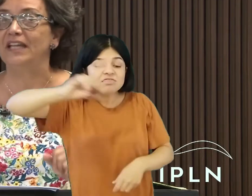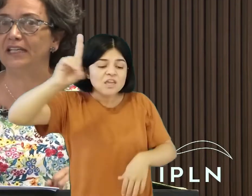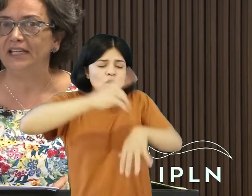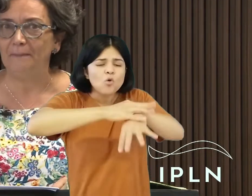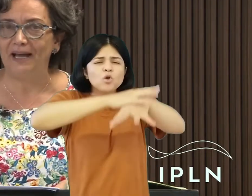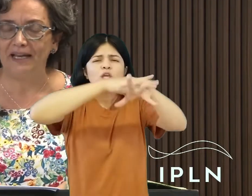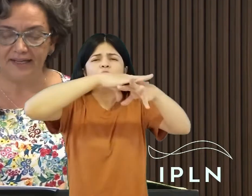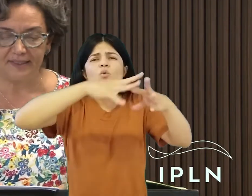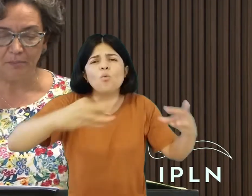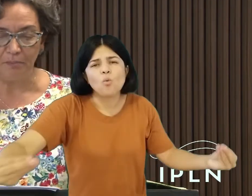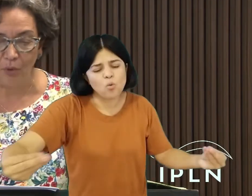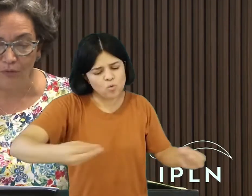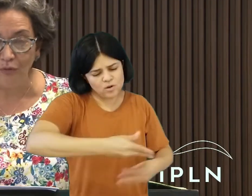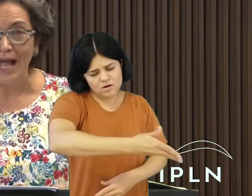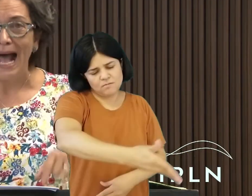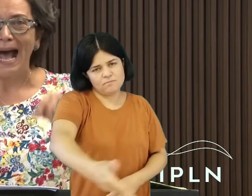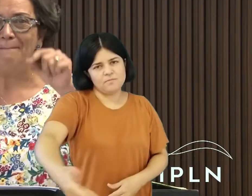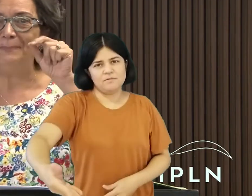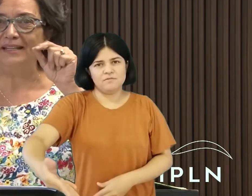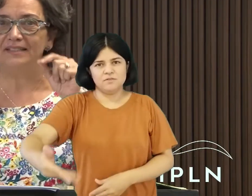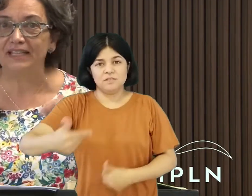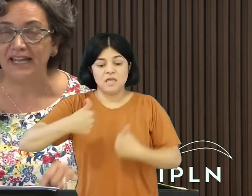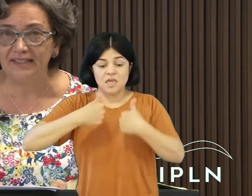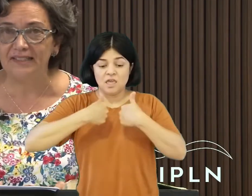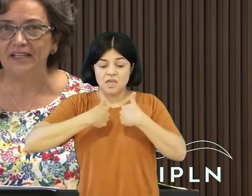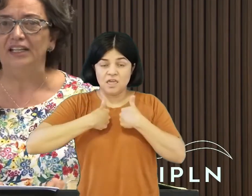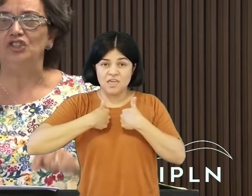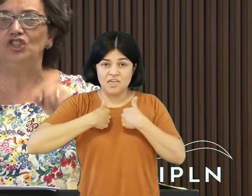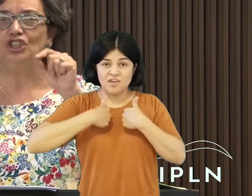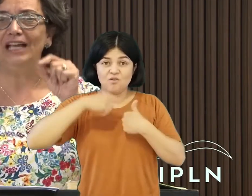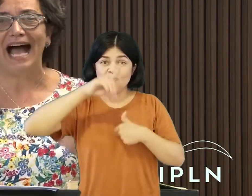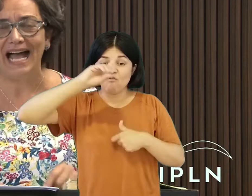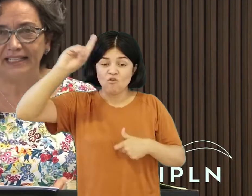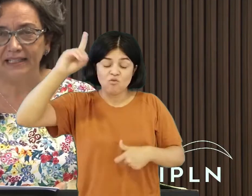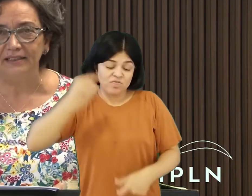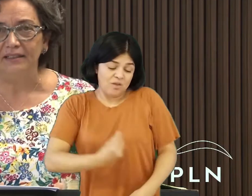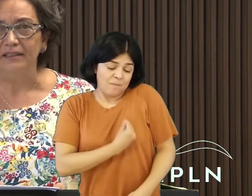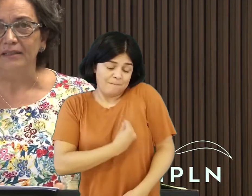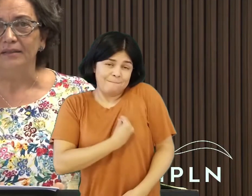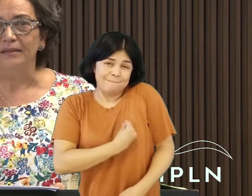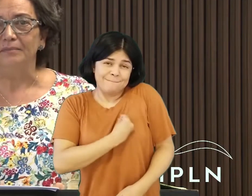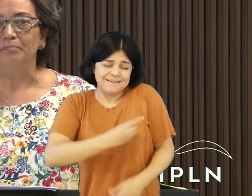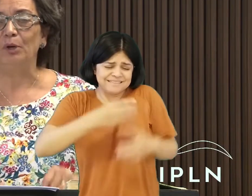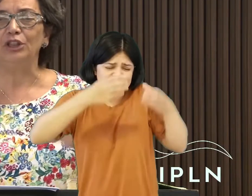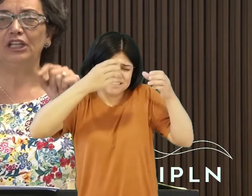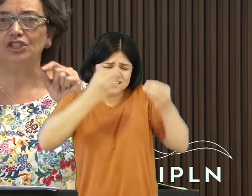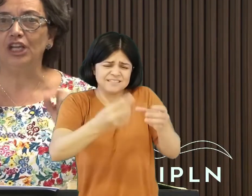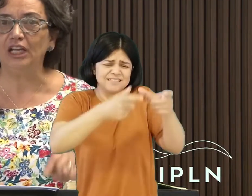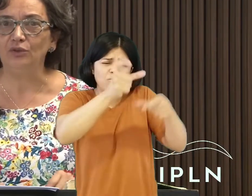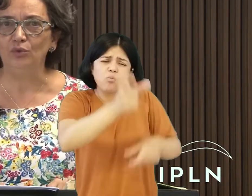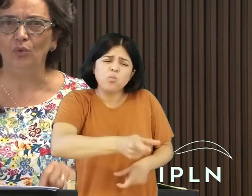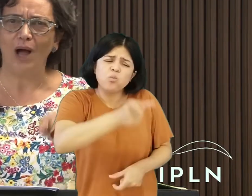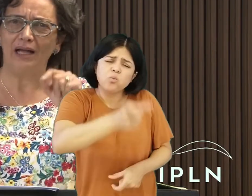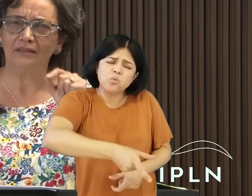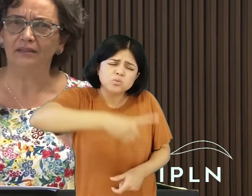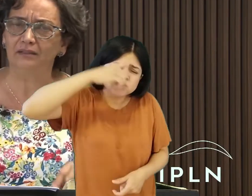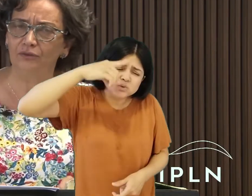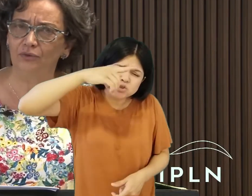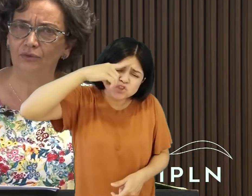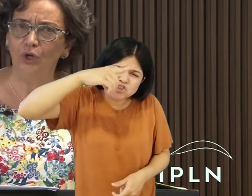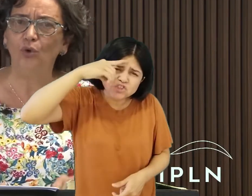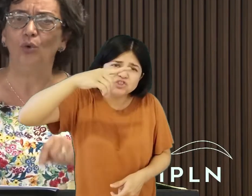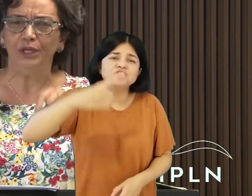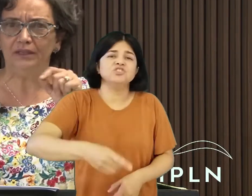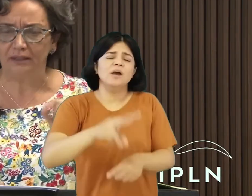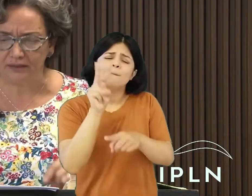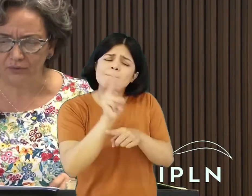Deus seria para esse povo a presença diária, protegendo,